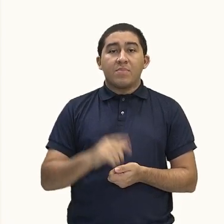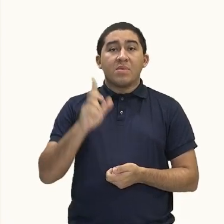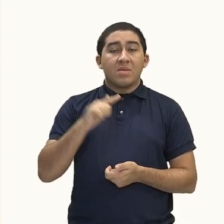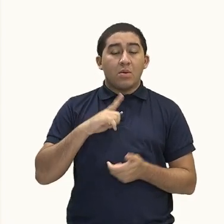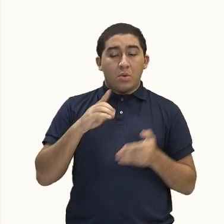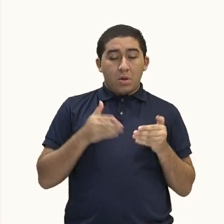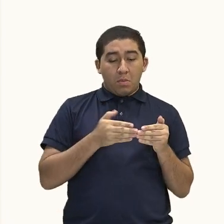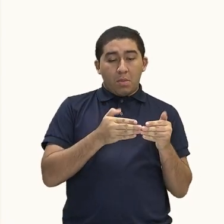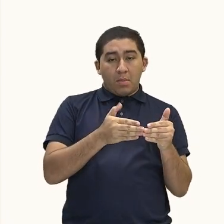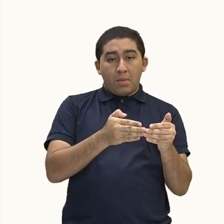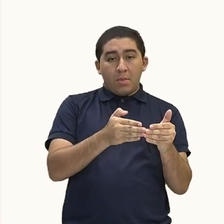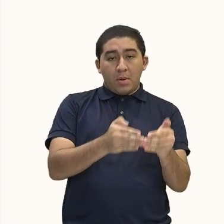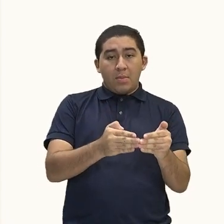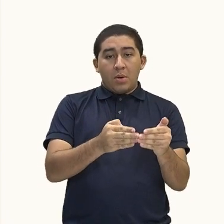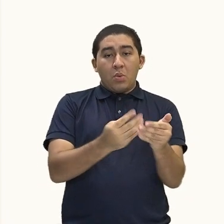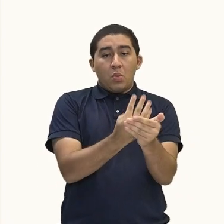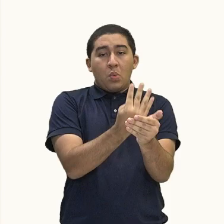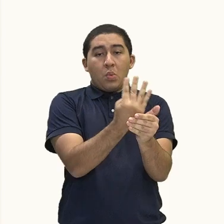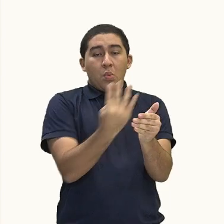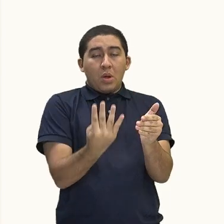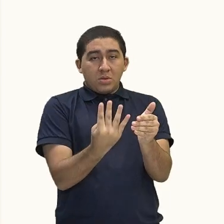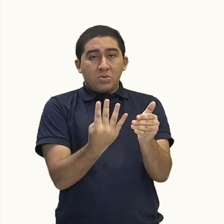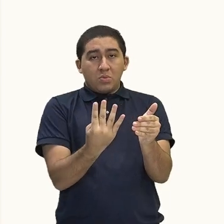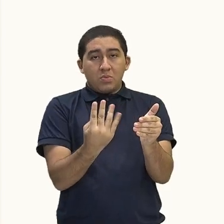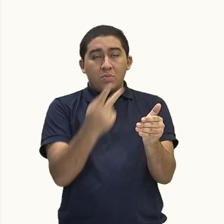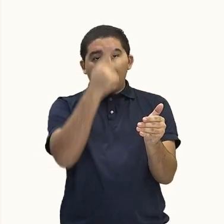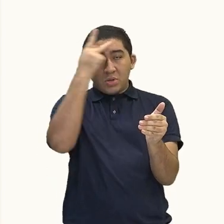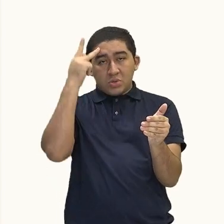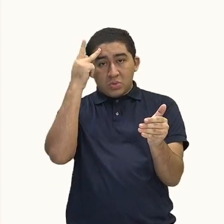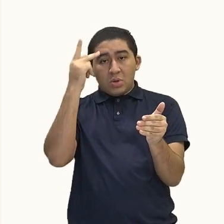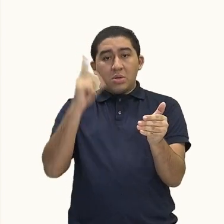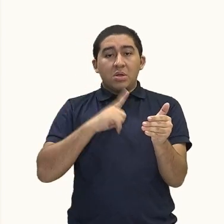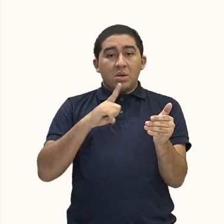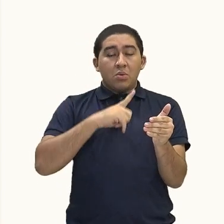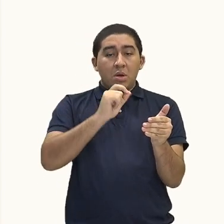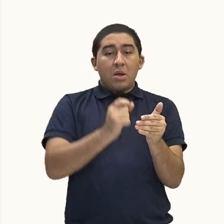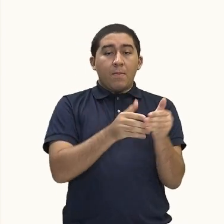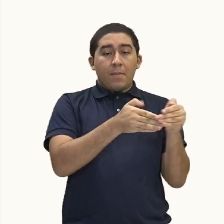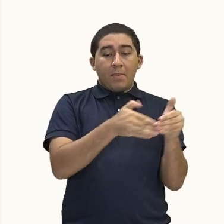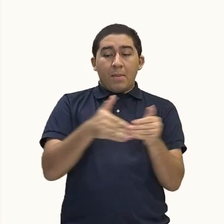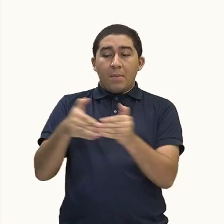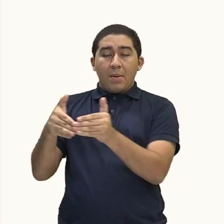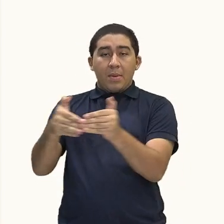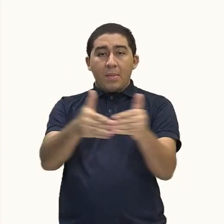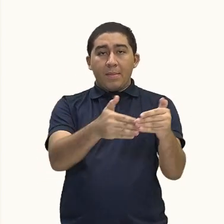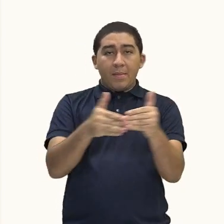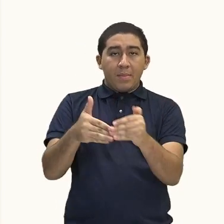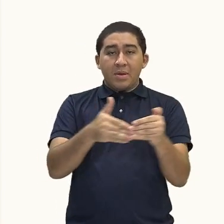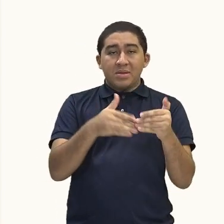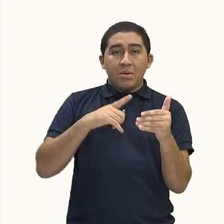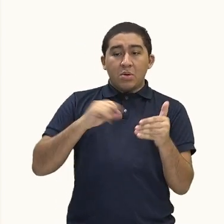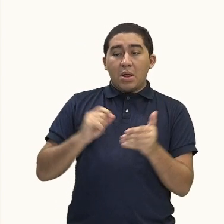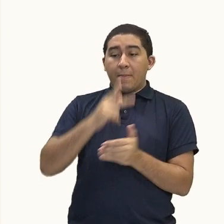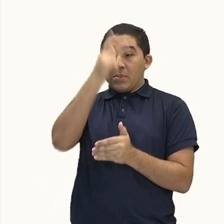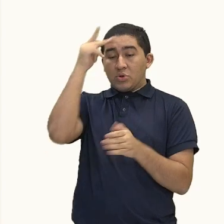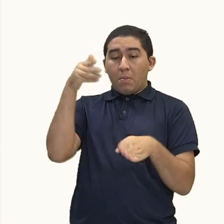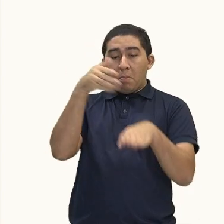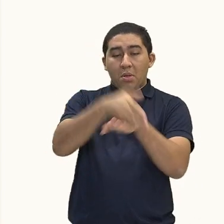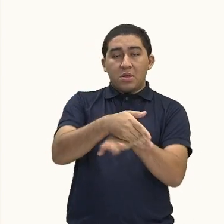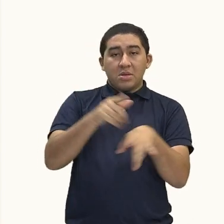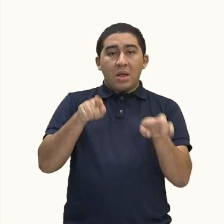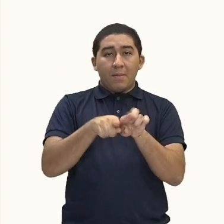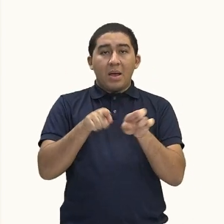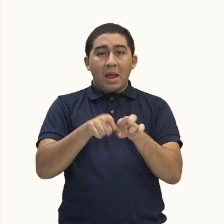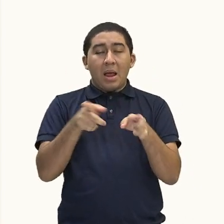controlam 4 encouraçados, que é um tipo de embarcação de guerra, e ameaçam bombardear a capital federal, que fica no